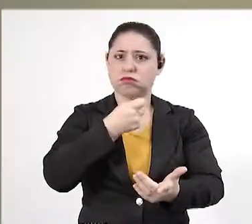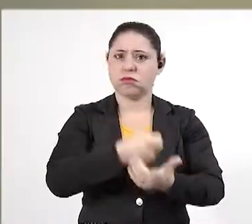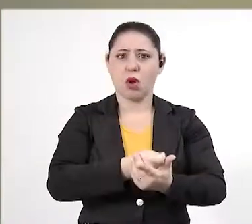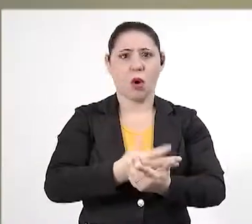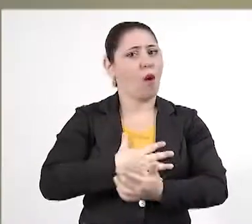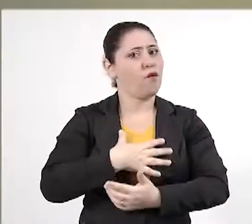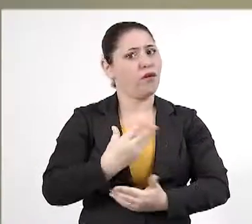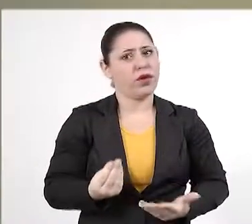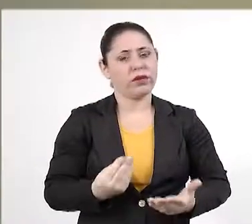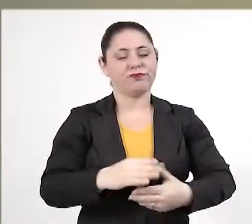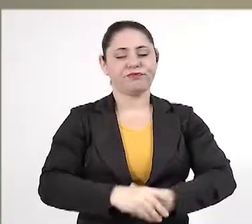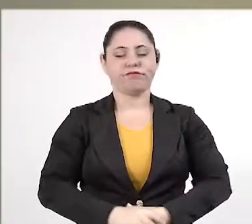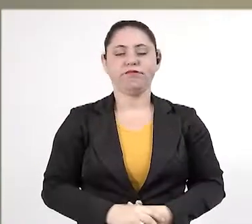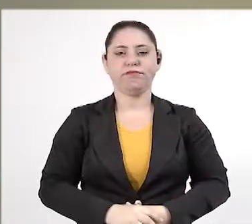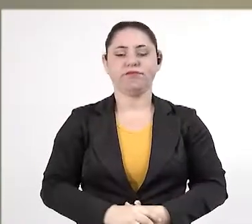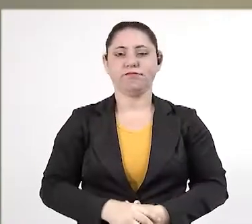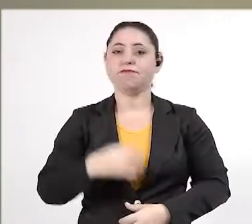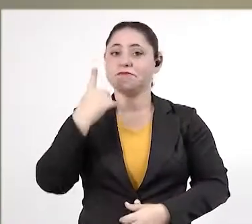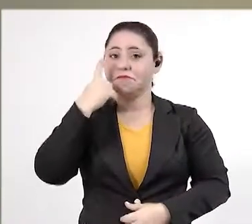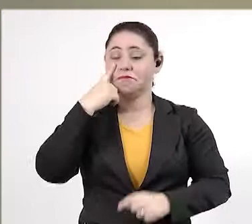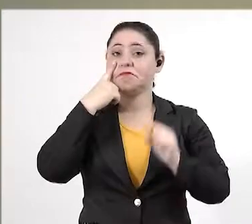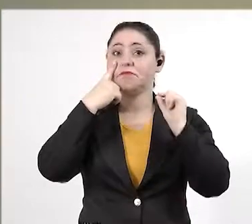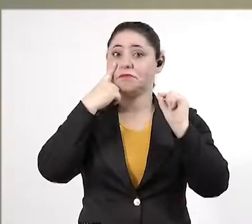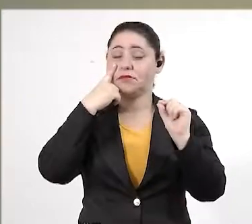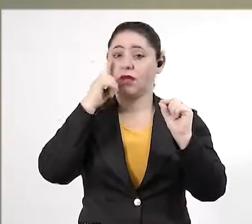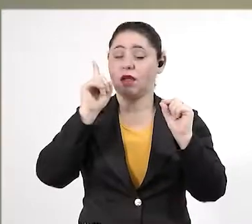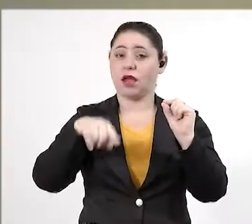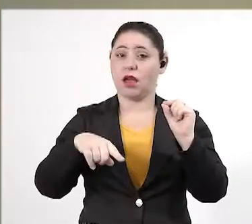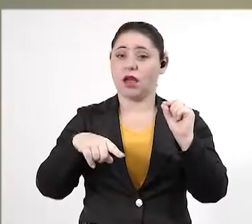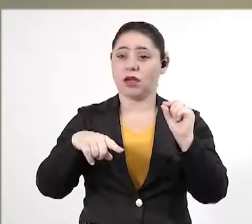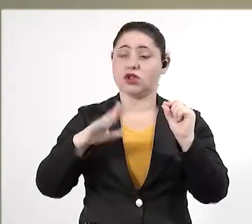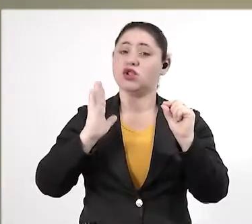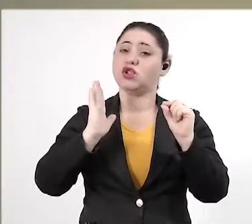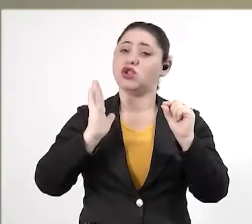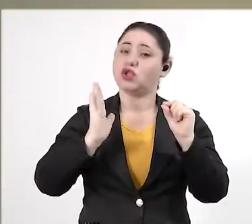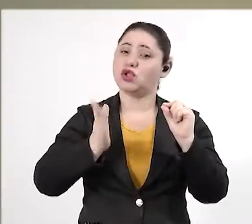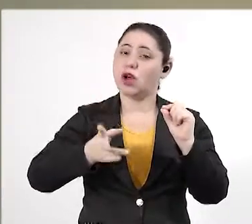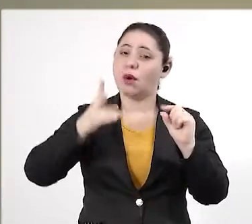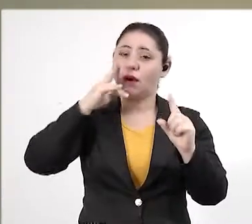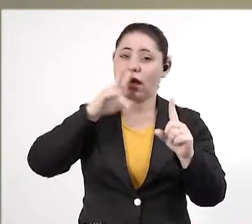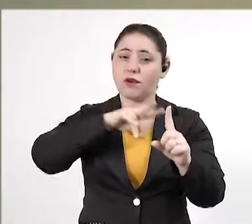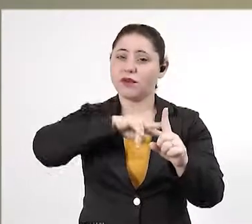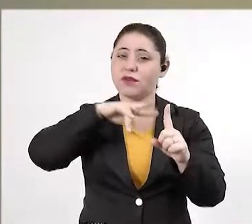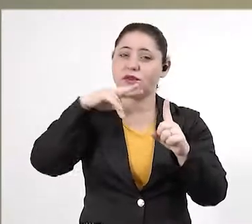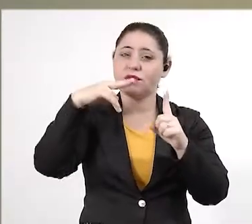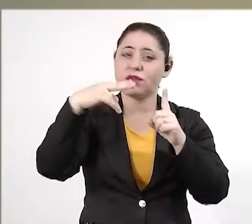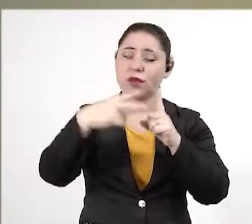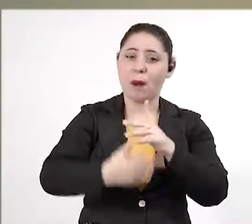obrigação que ela tem com a prole, né? E veja que isso vem de uma